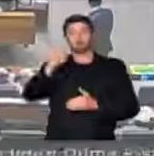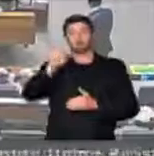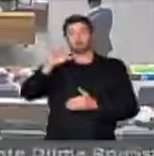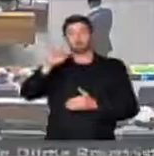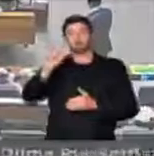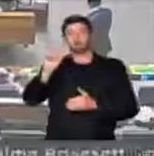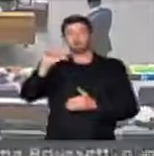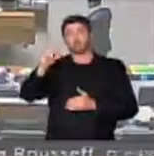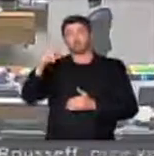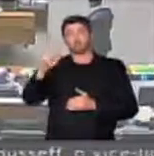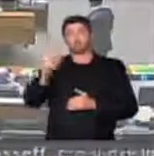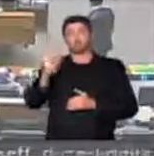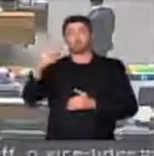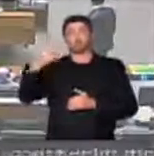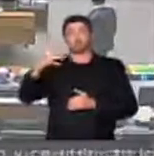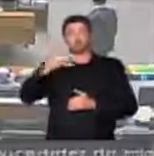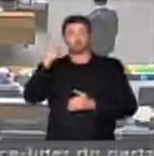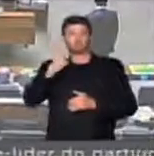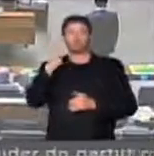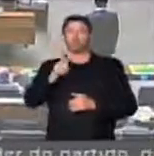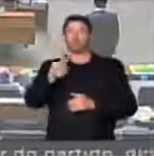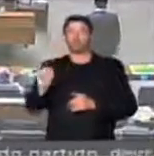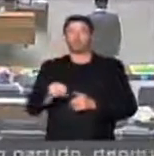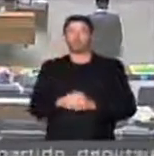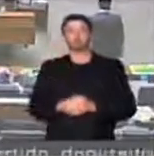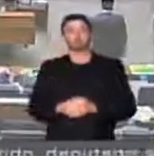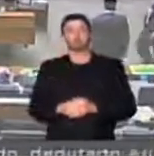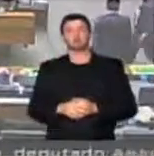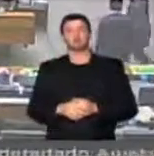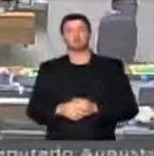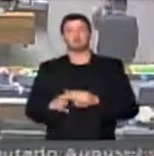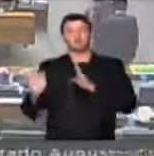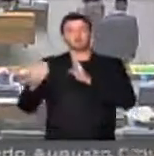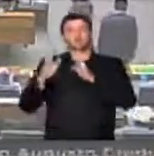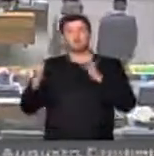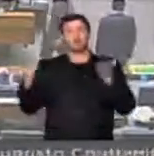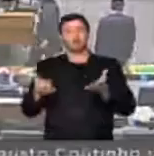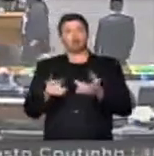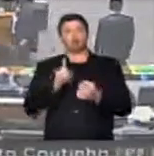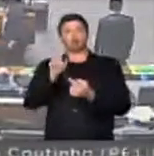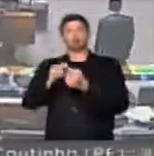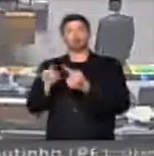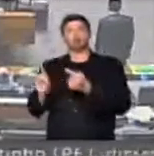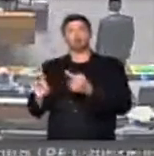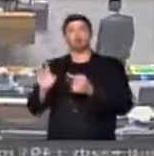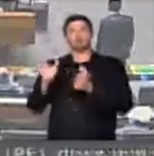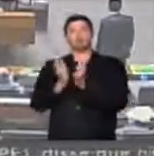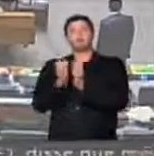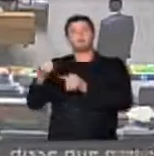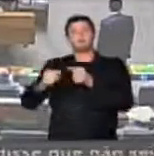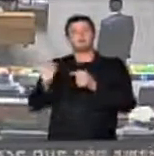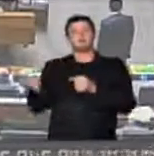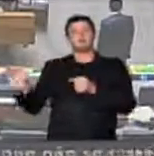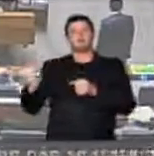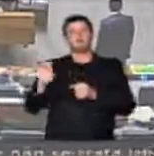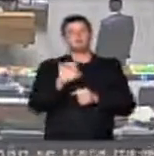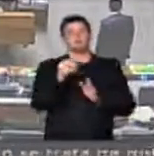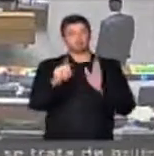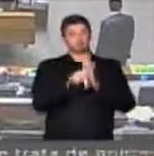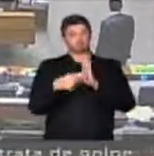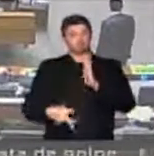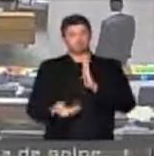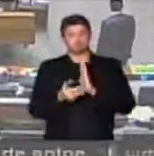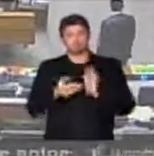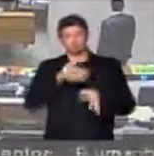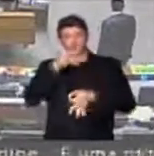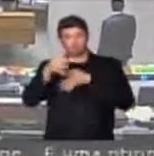Lopes, o quarto deputado, então, a falar pelo partido nesse período que está destinado para que os partidos, as legendas aqui da casa,